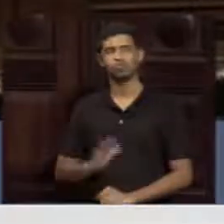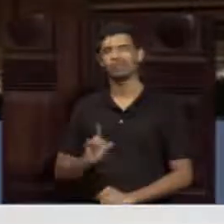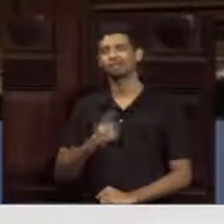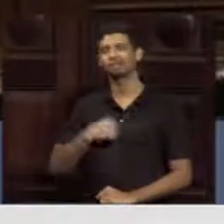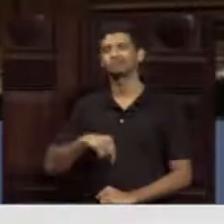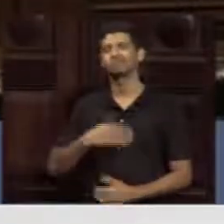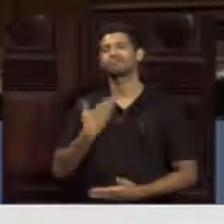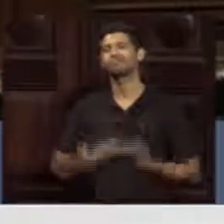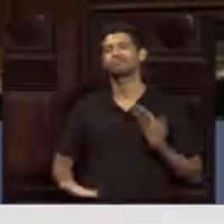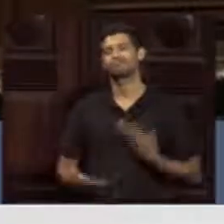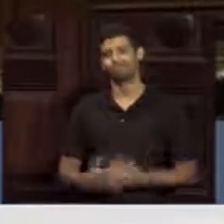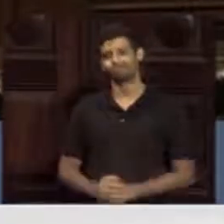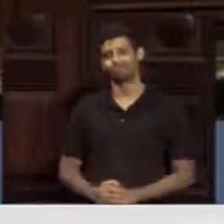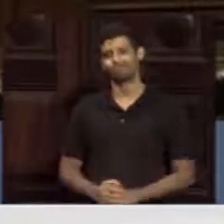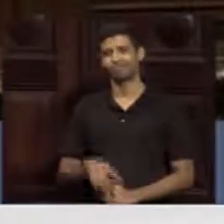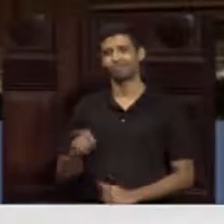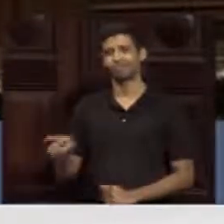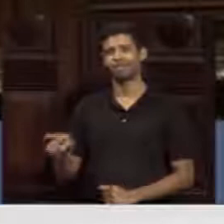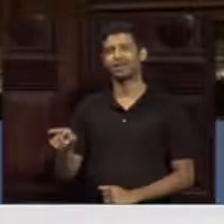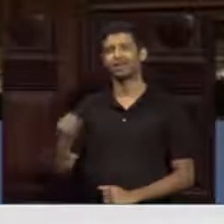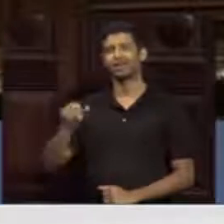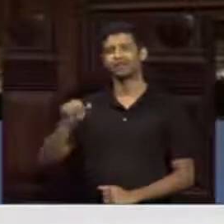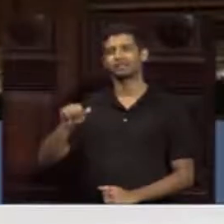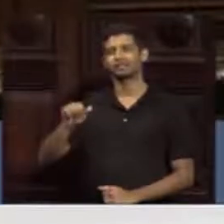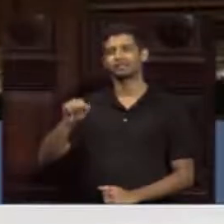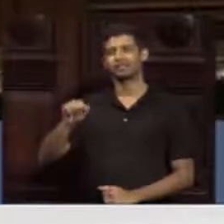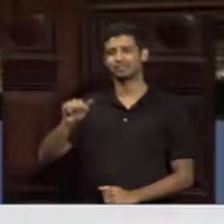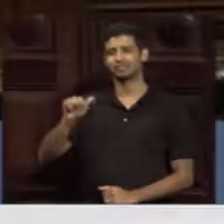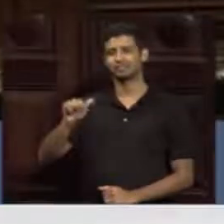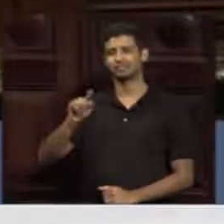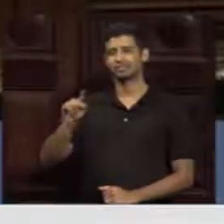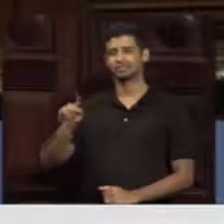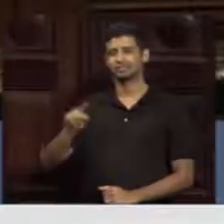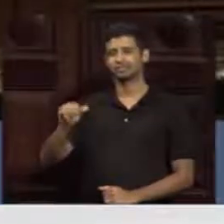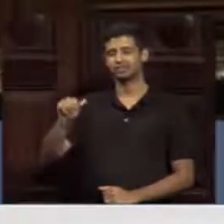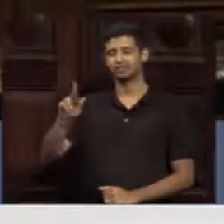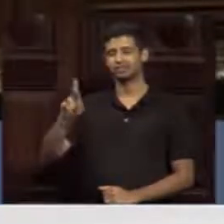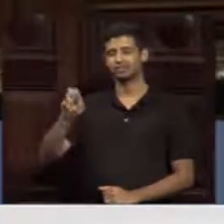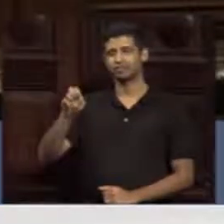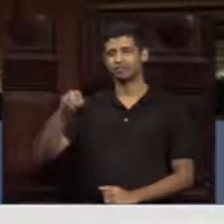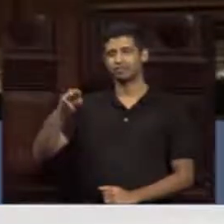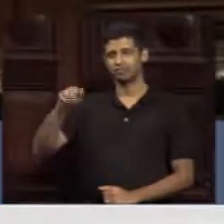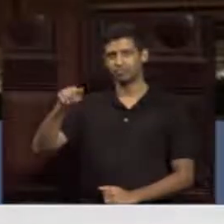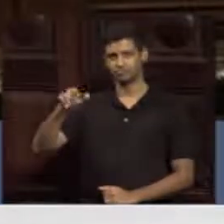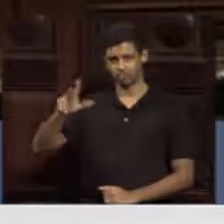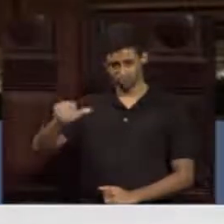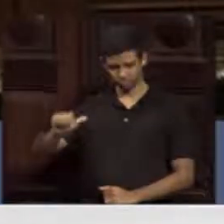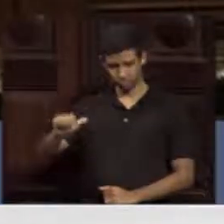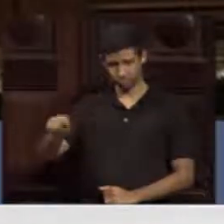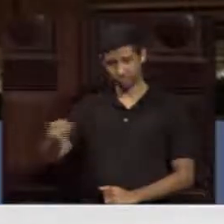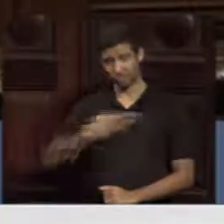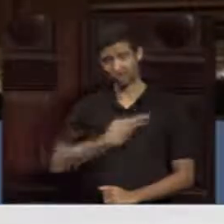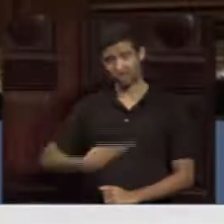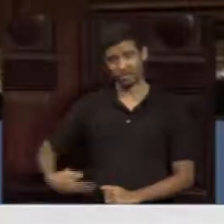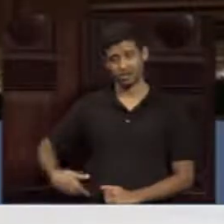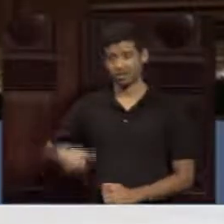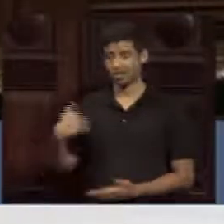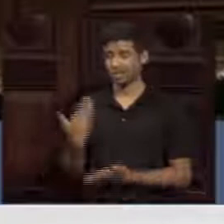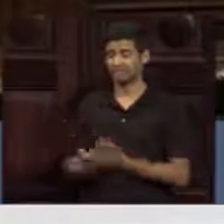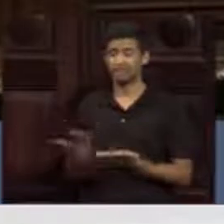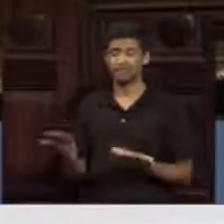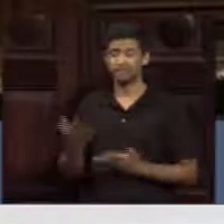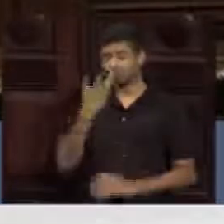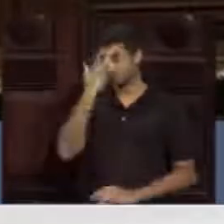derrotados pela essa máquina do governo que hoje é profundamente condenada